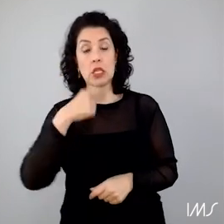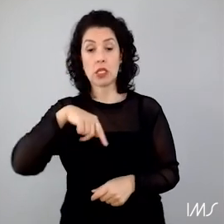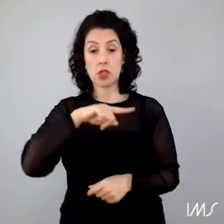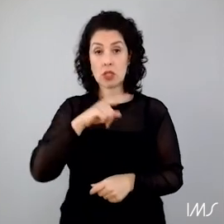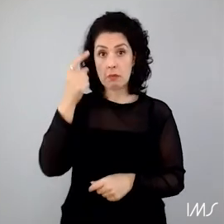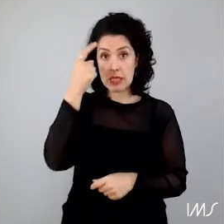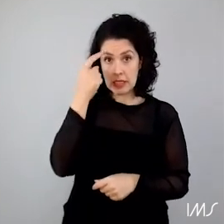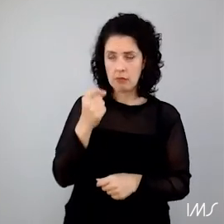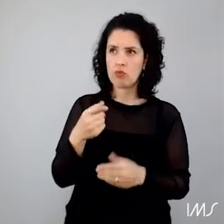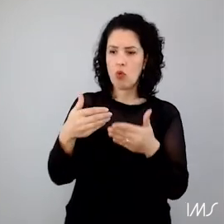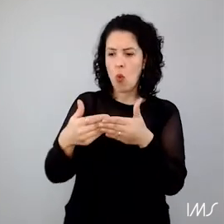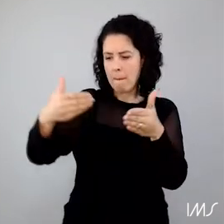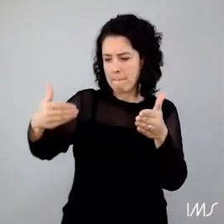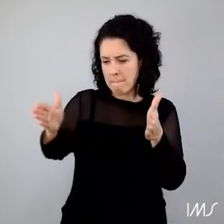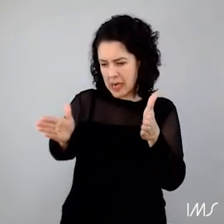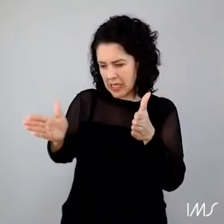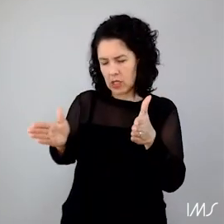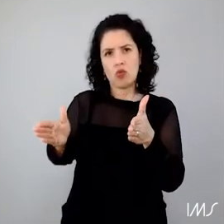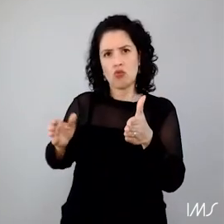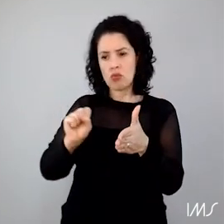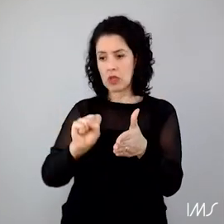imagens, escrevendo, como em relação